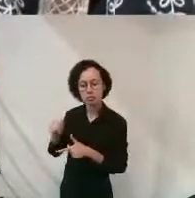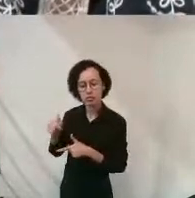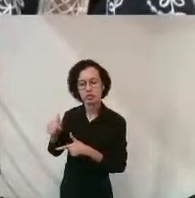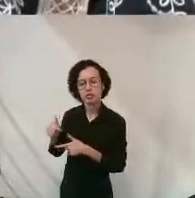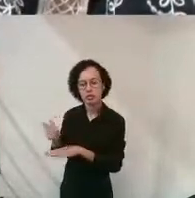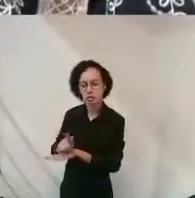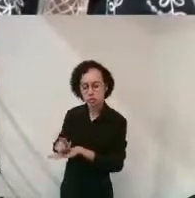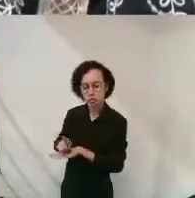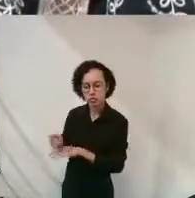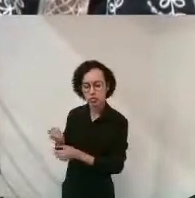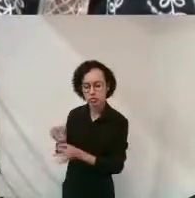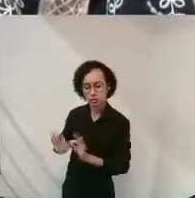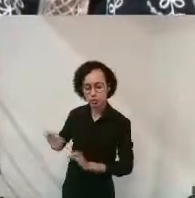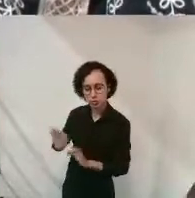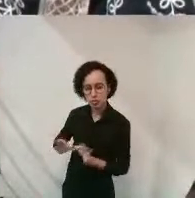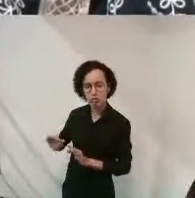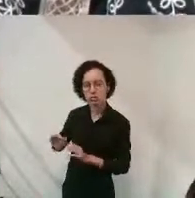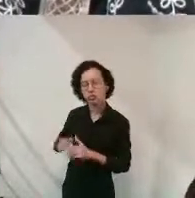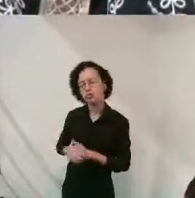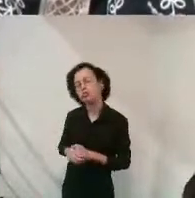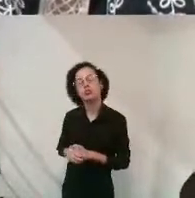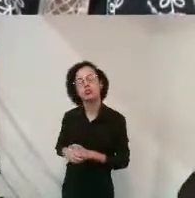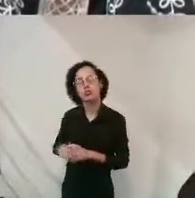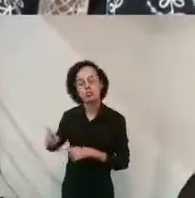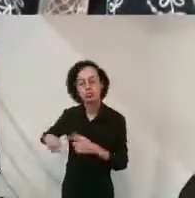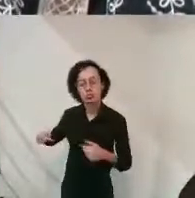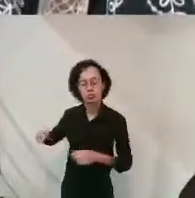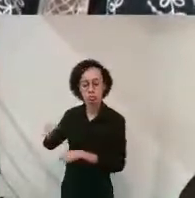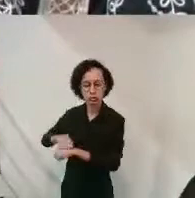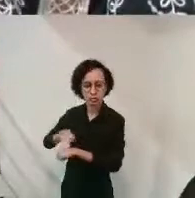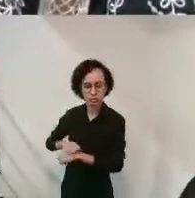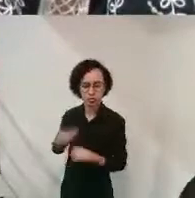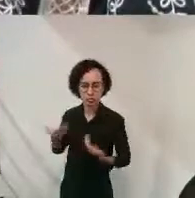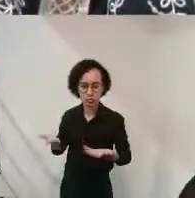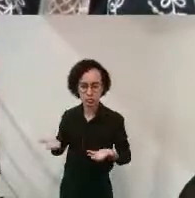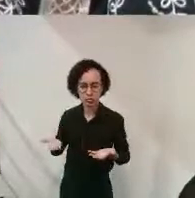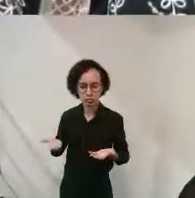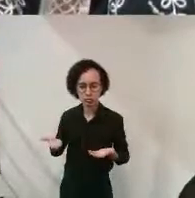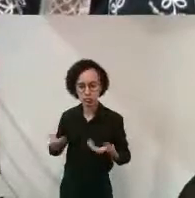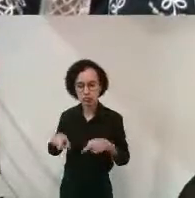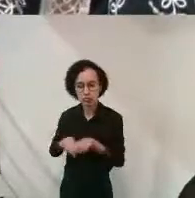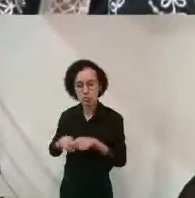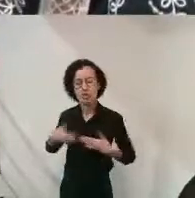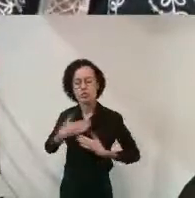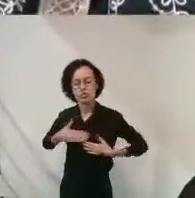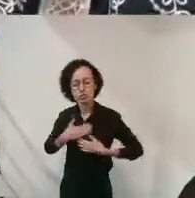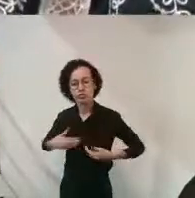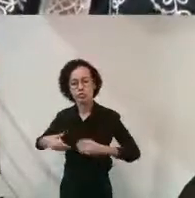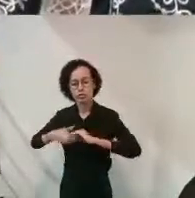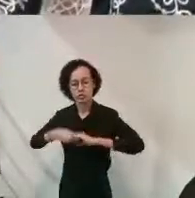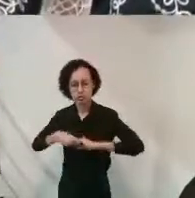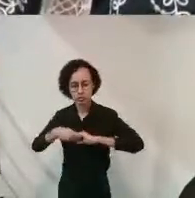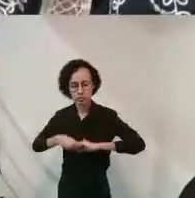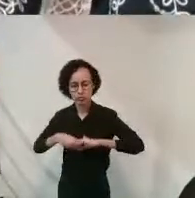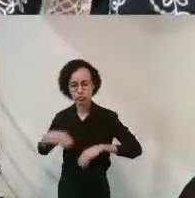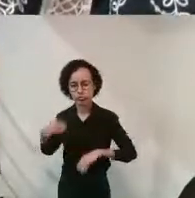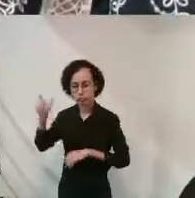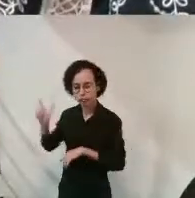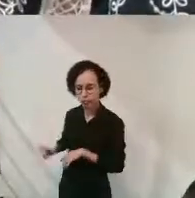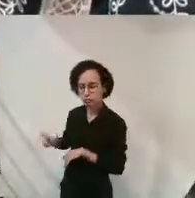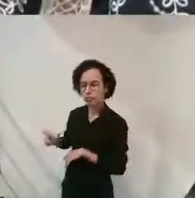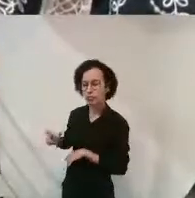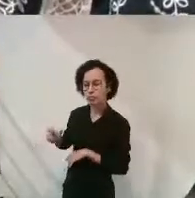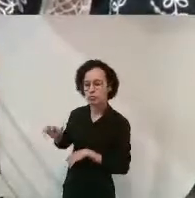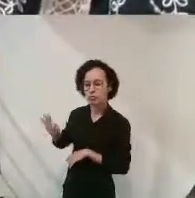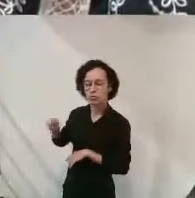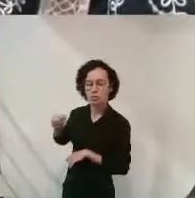gestão e gerenciamento dos resíduos sólidos. Gostaria de cumprimentar na pessoa da Tarsila Gomes, que